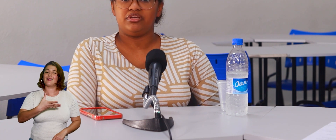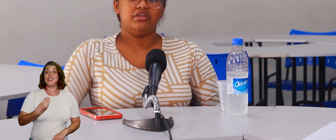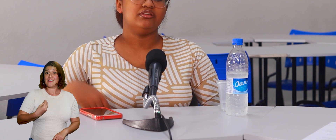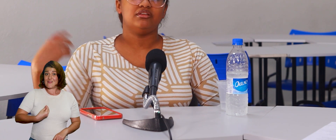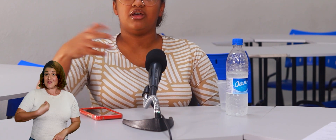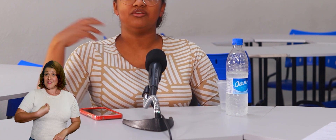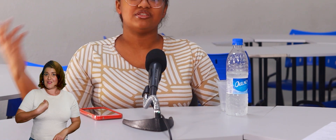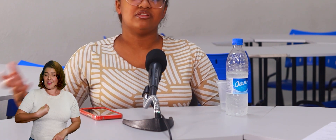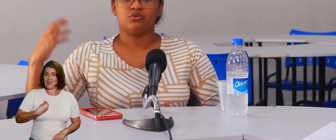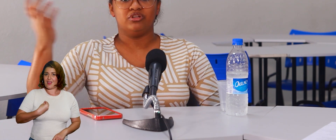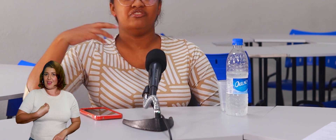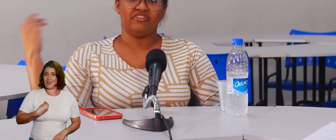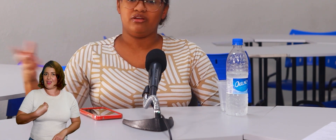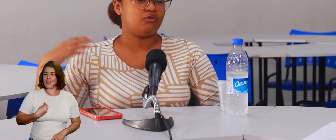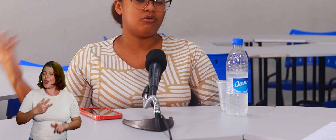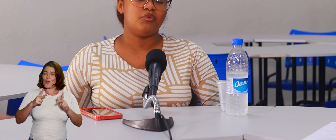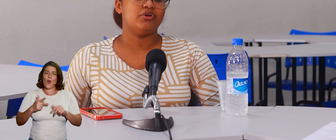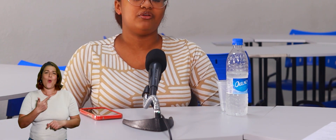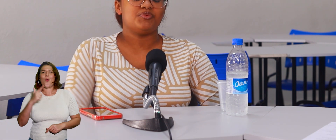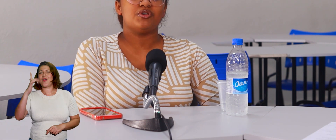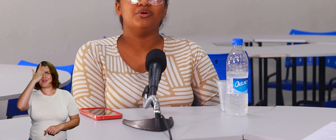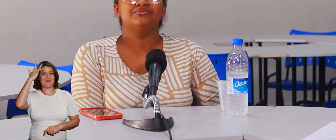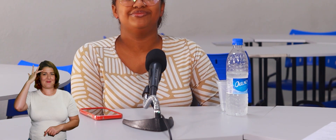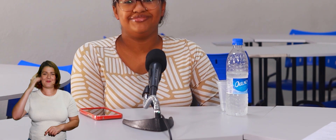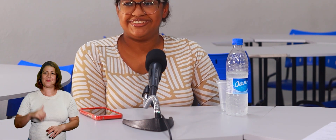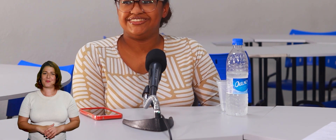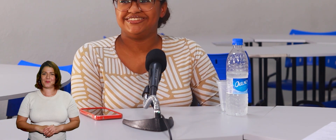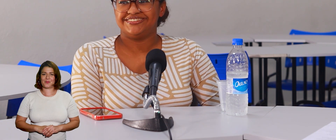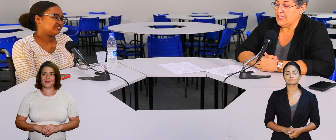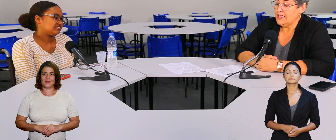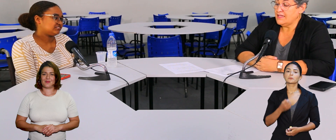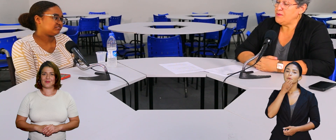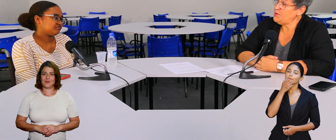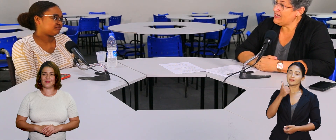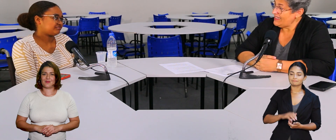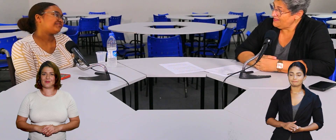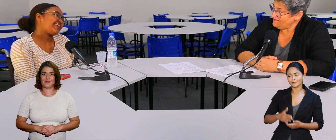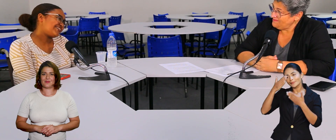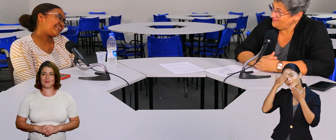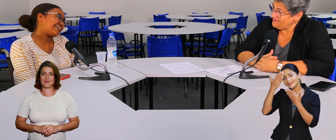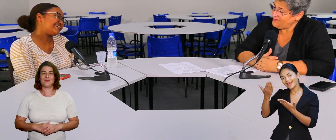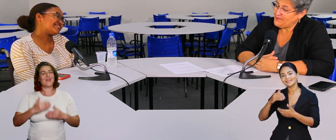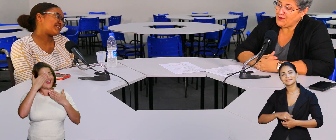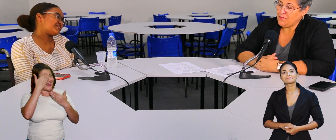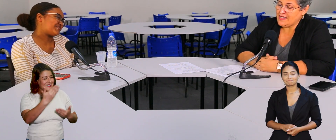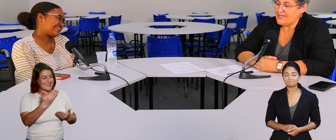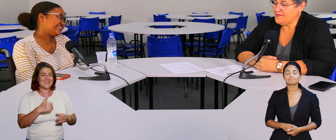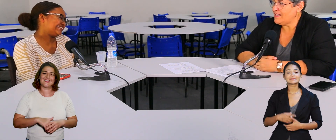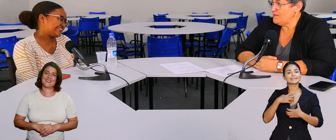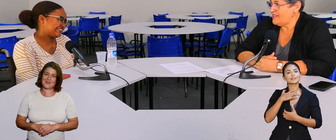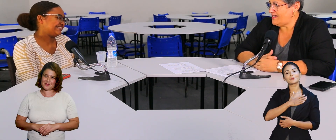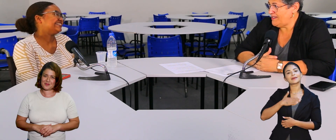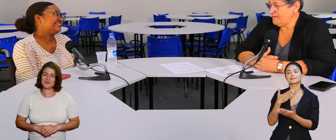aquilo que viver como qualquer outra pessoa. Bem. Isabel, muito obrigada. Eu que agradeço. Foi um